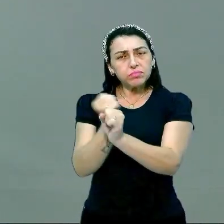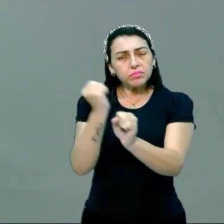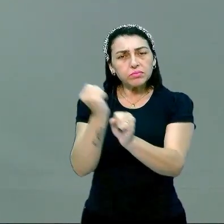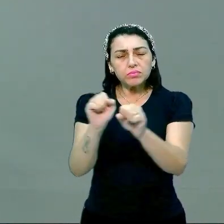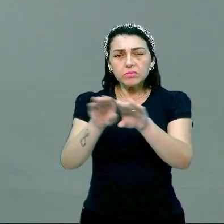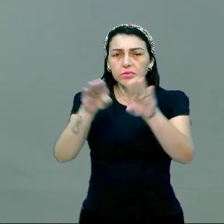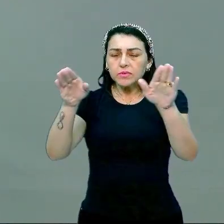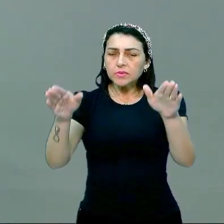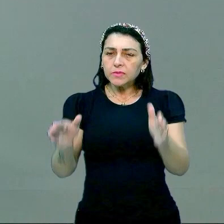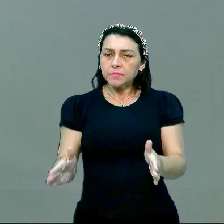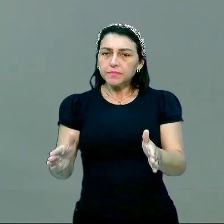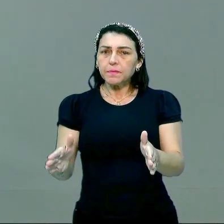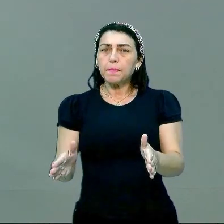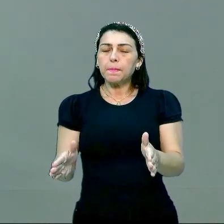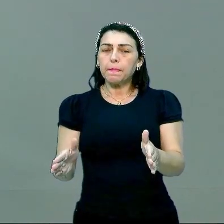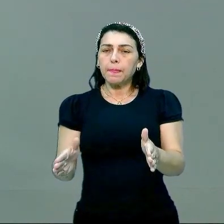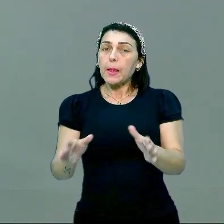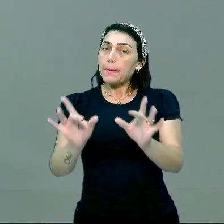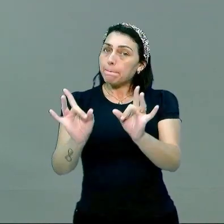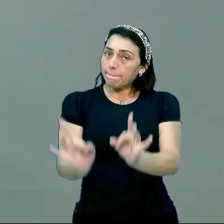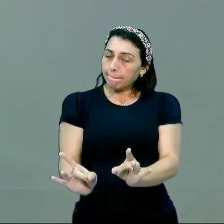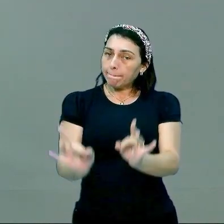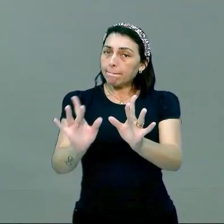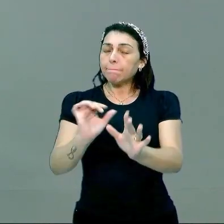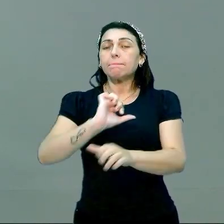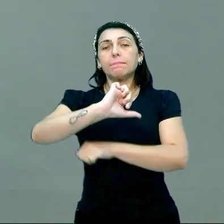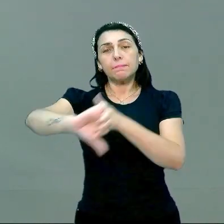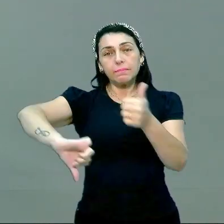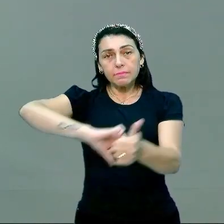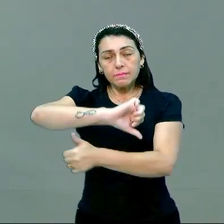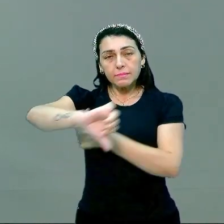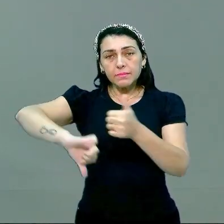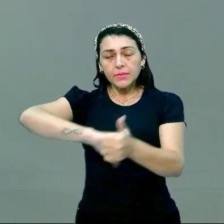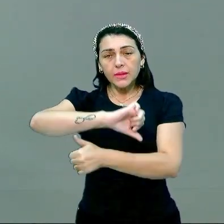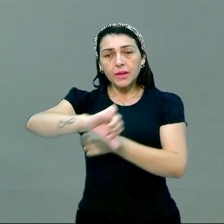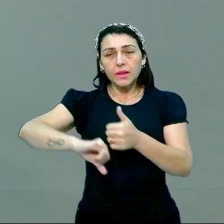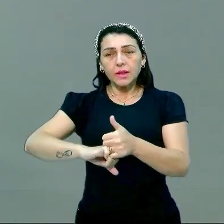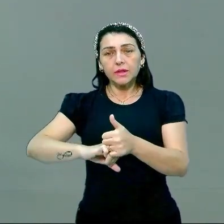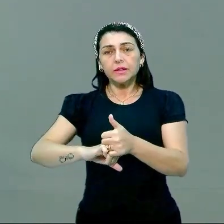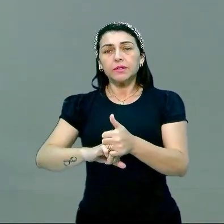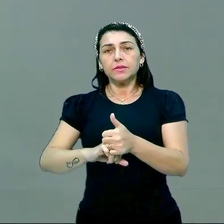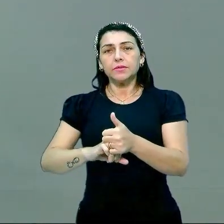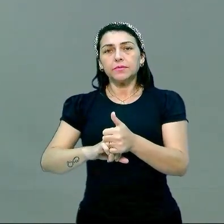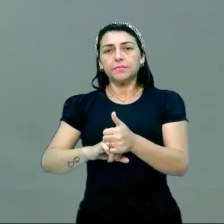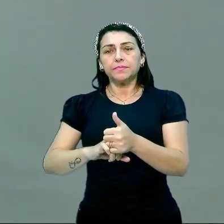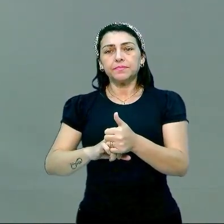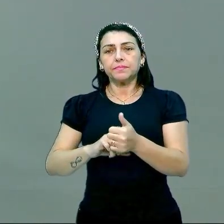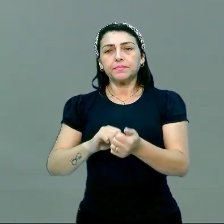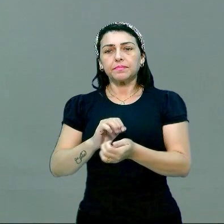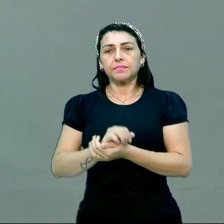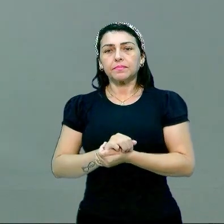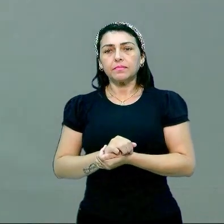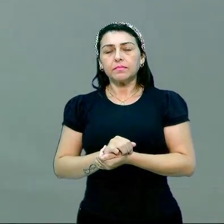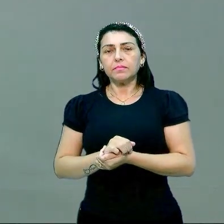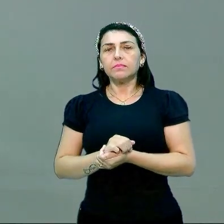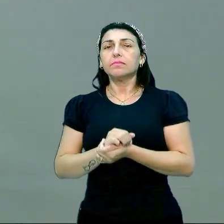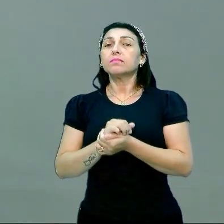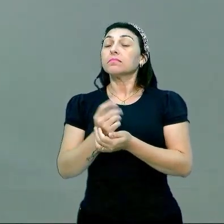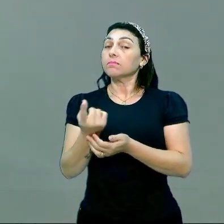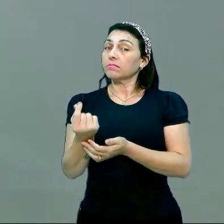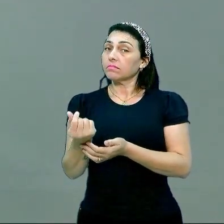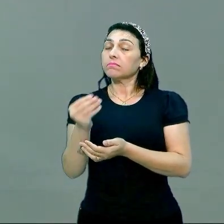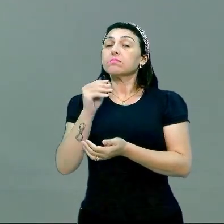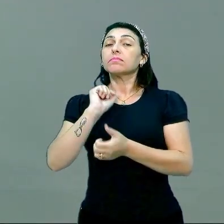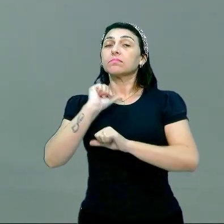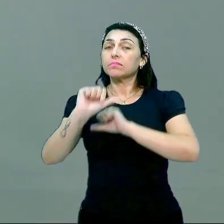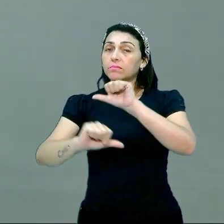mesa é destinado à venda, à troca, a angariar, a receber